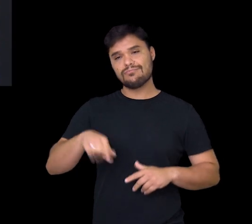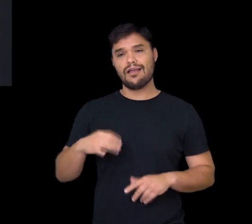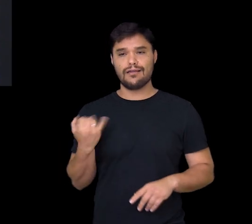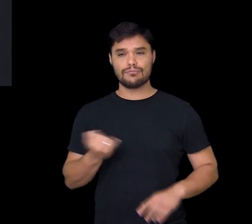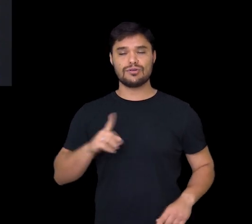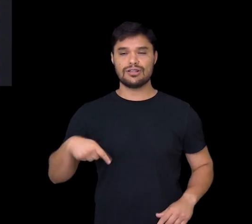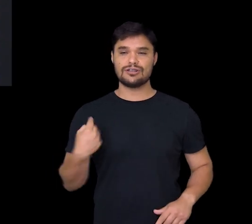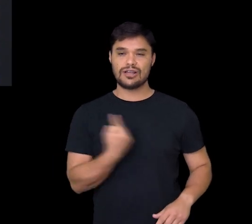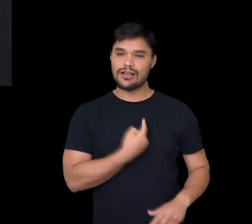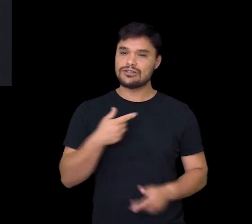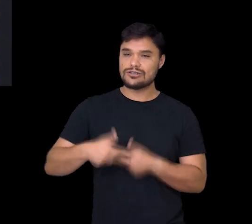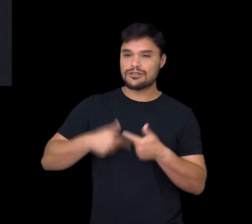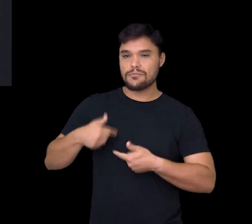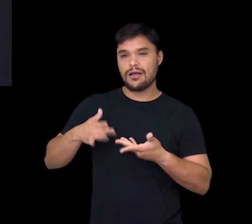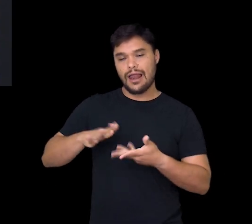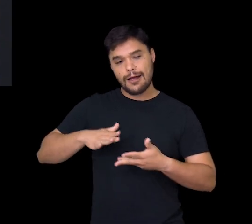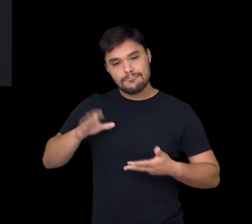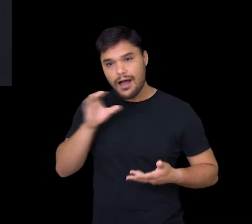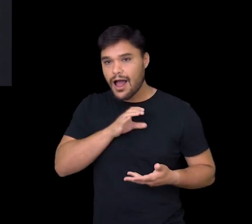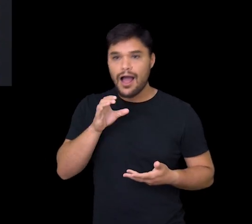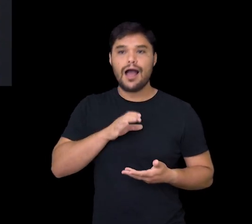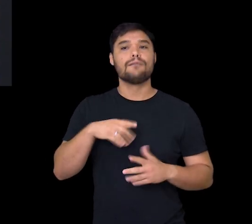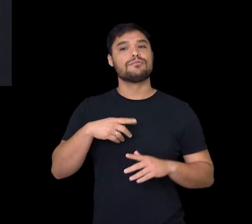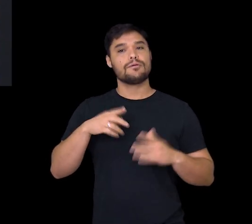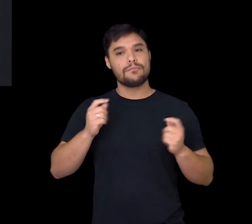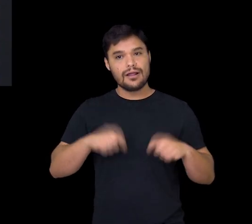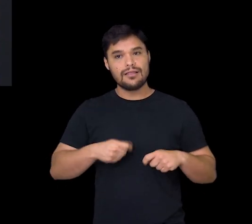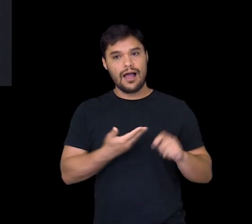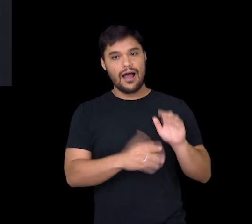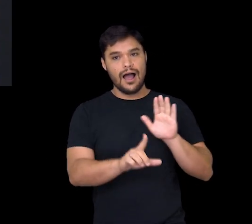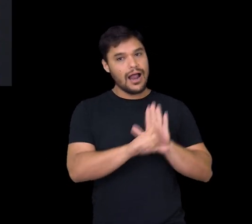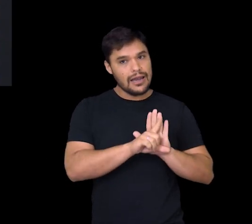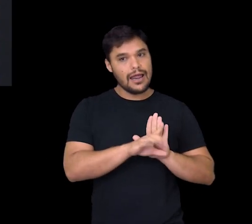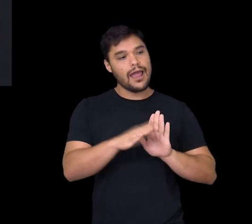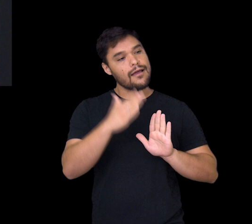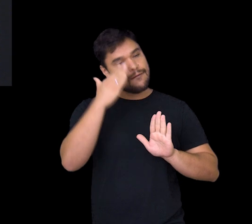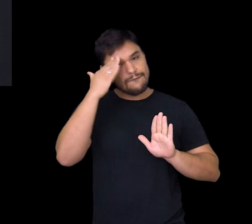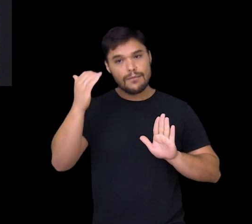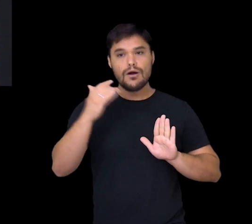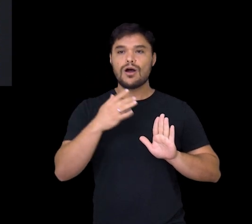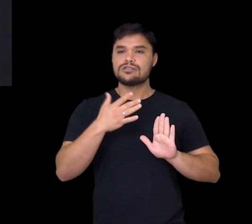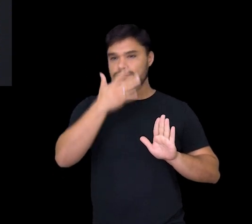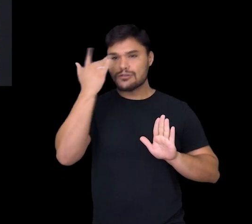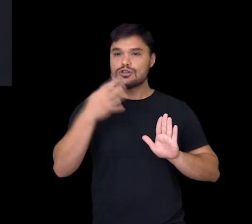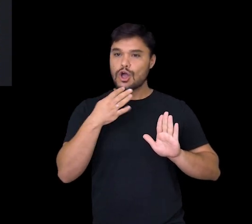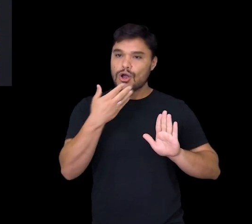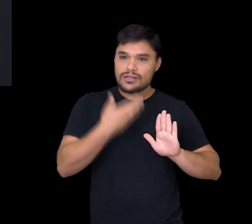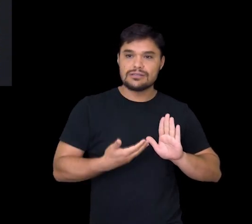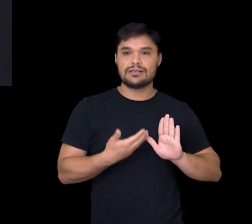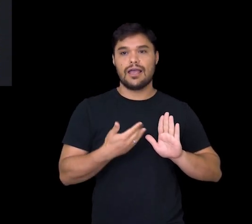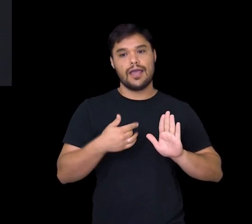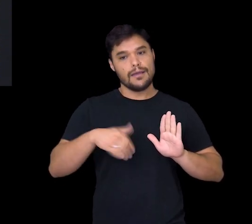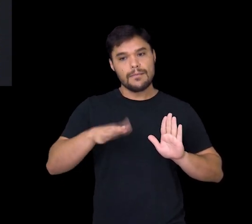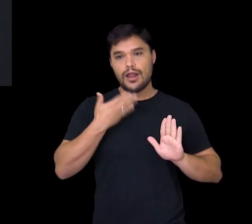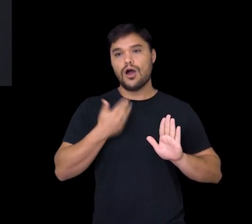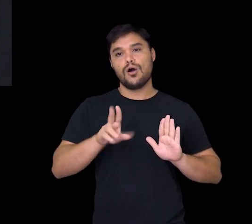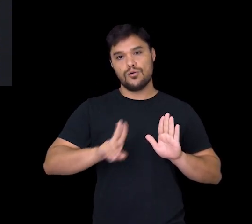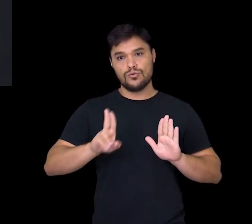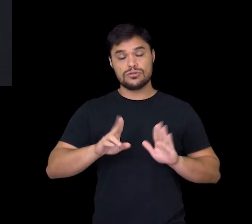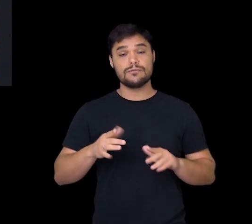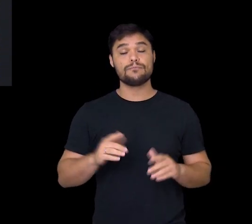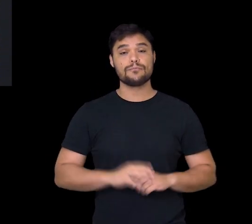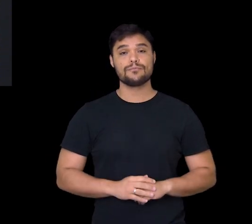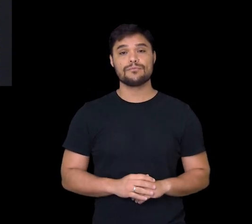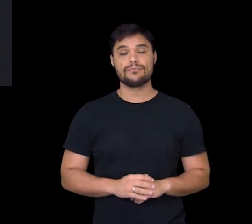que é muito importante para a gente trabalharmos com mais eficiência, para justamente essa lei ser mais conhecida, ser mais aplicada. Agora,